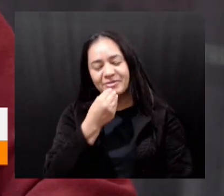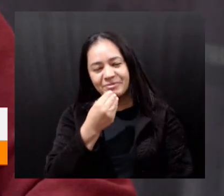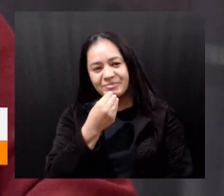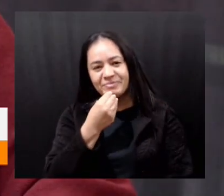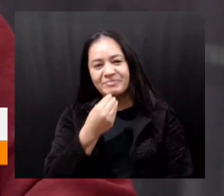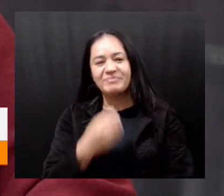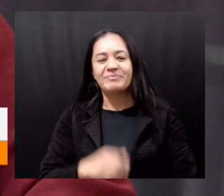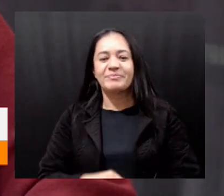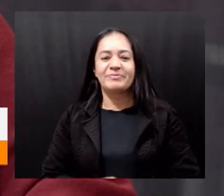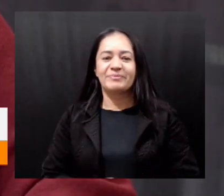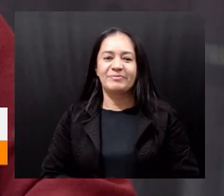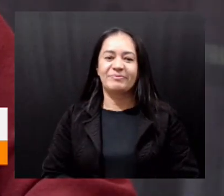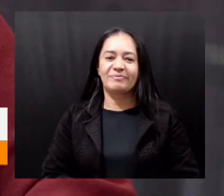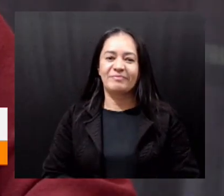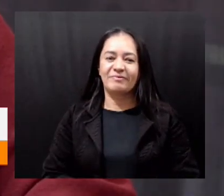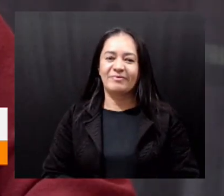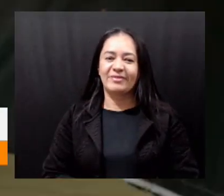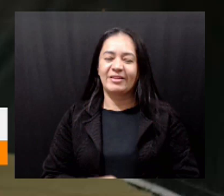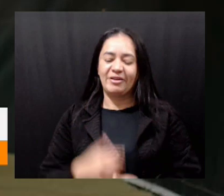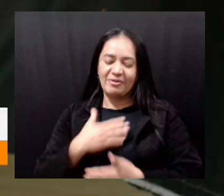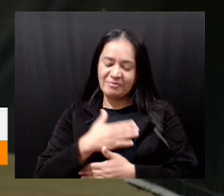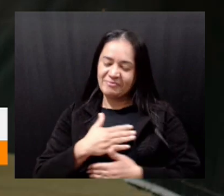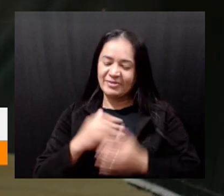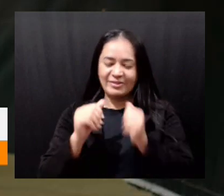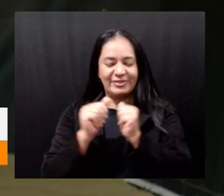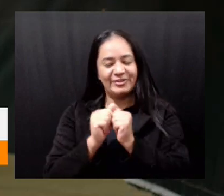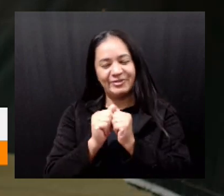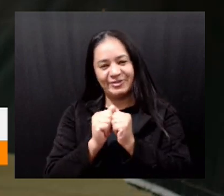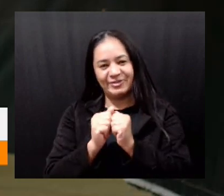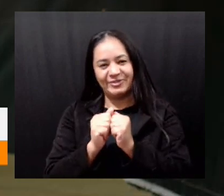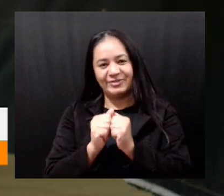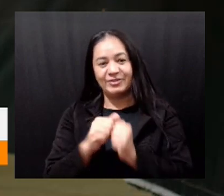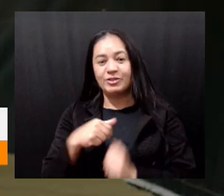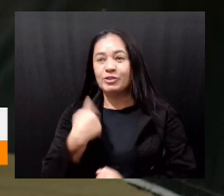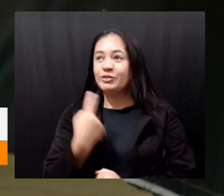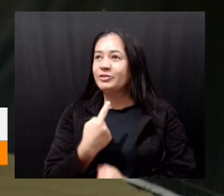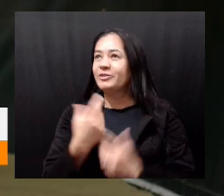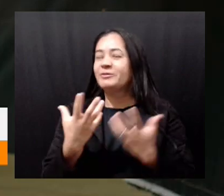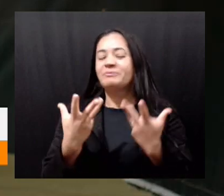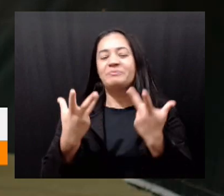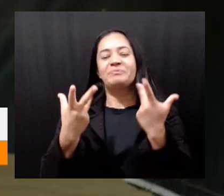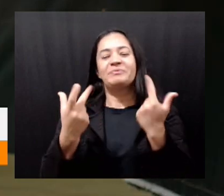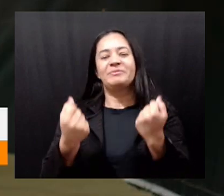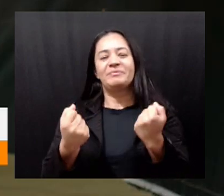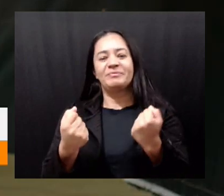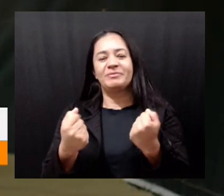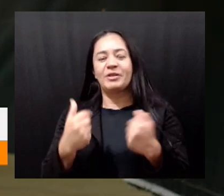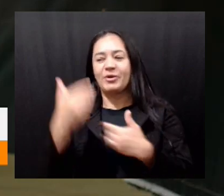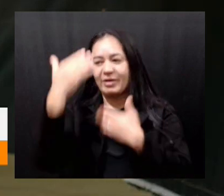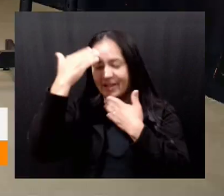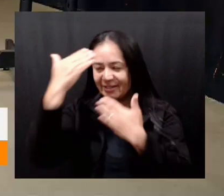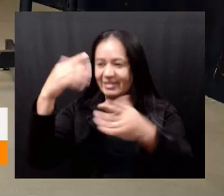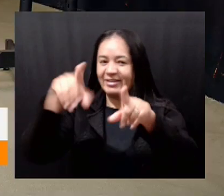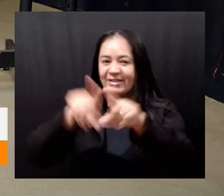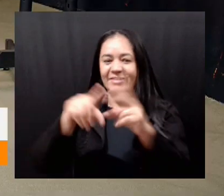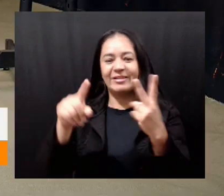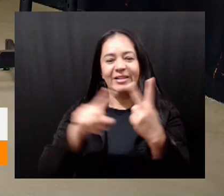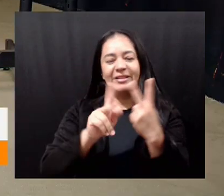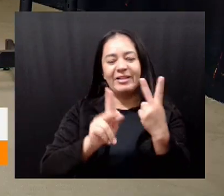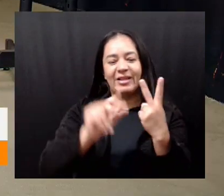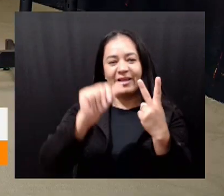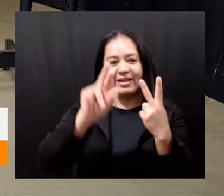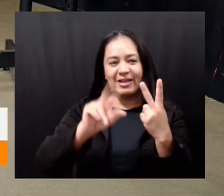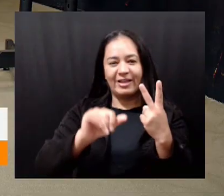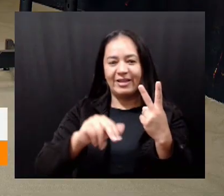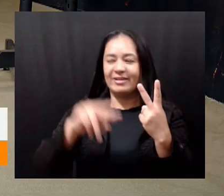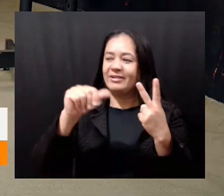e foi um prazer estar aqui. Prazer todo nosso. Eu quero agradecer também a Karina. Obrigada aí pela sua contribuição,